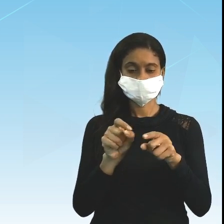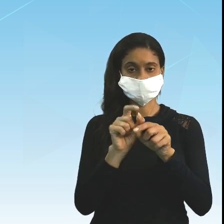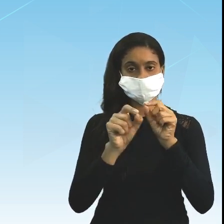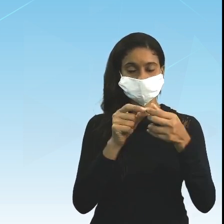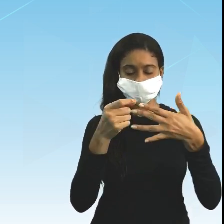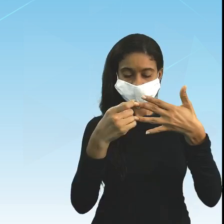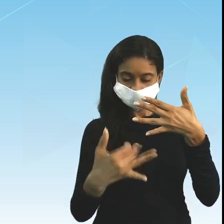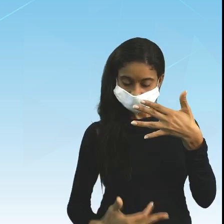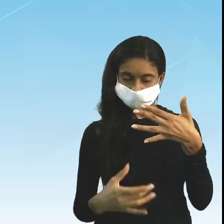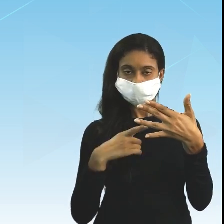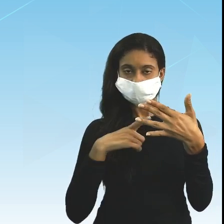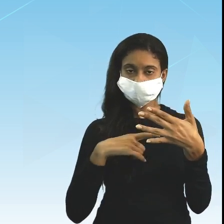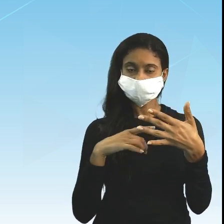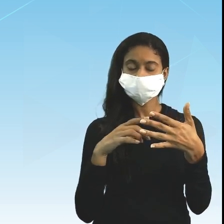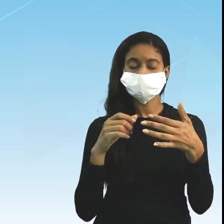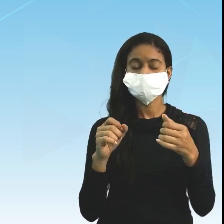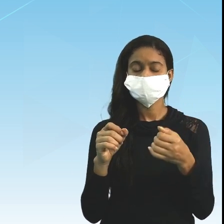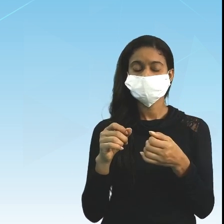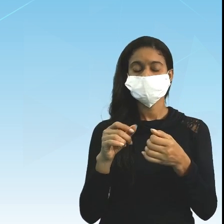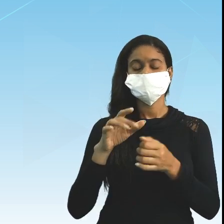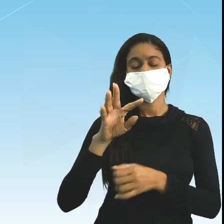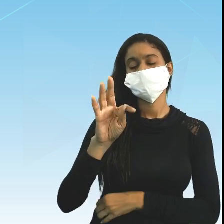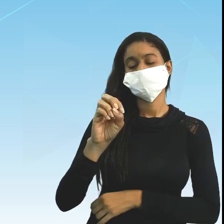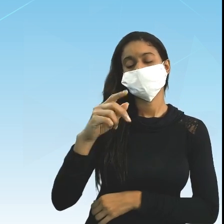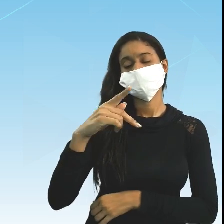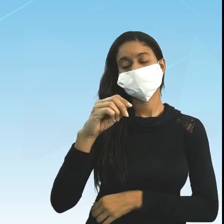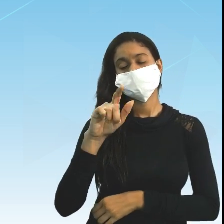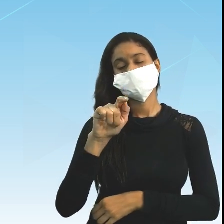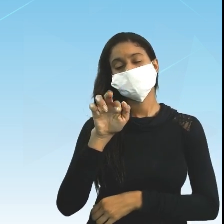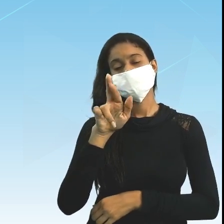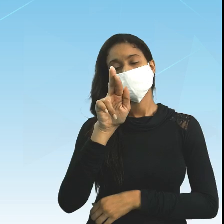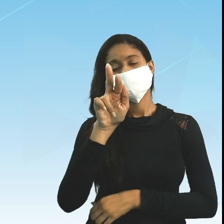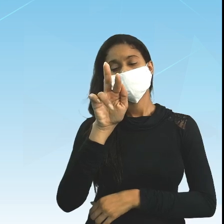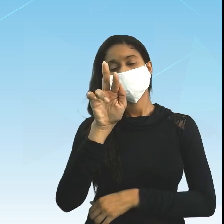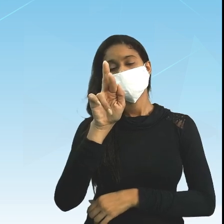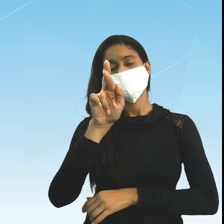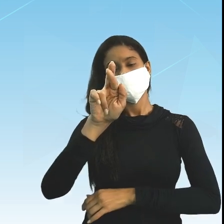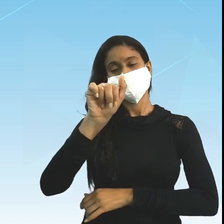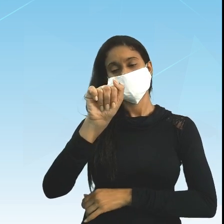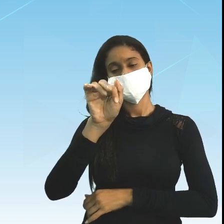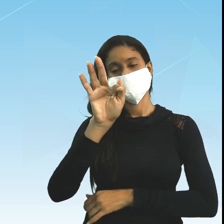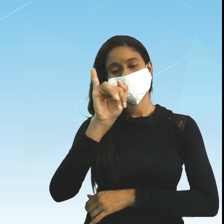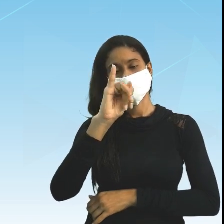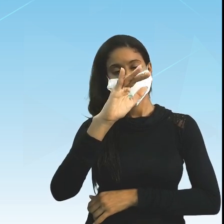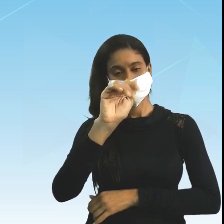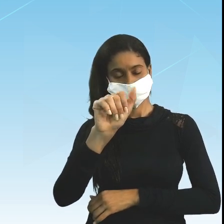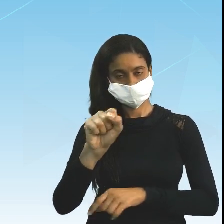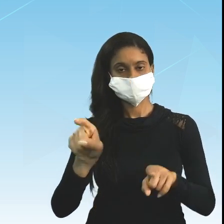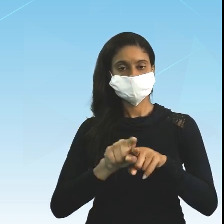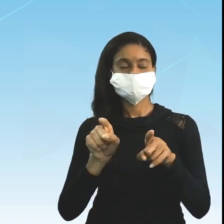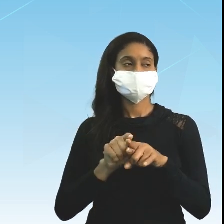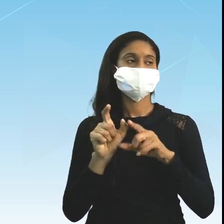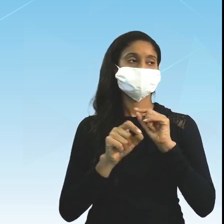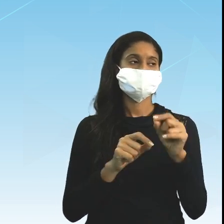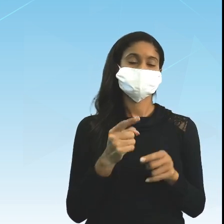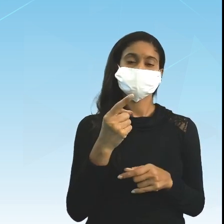uma menor proporção ainda, reconhecimento ou de síntese de